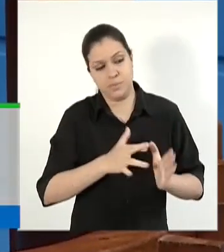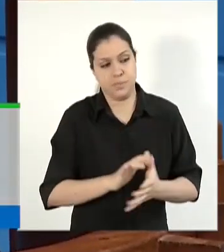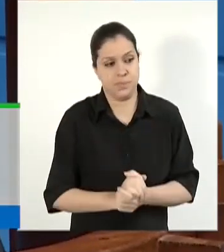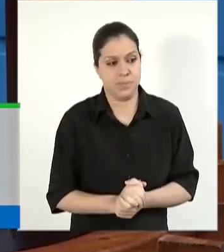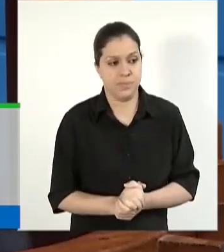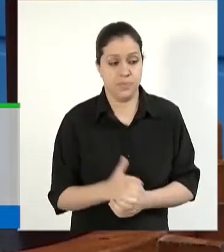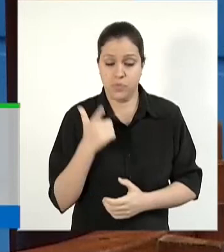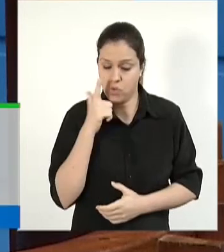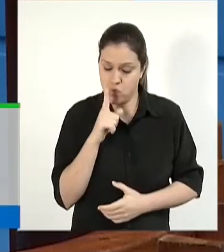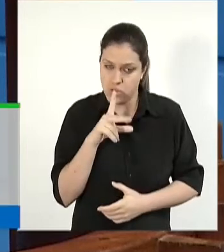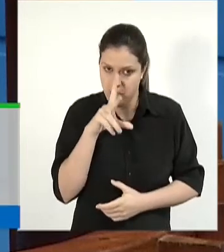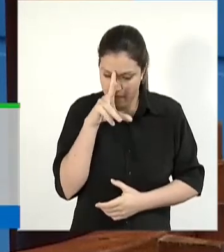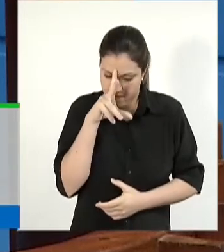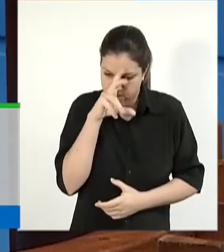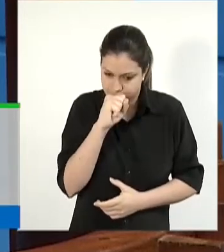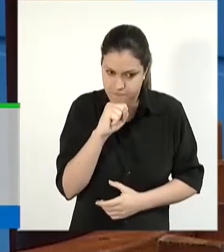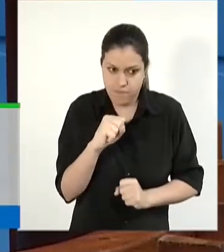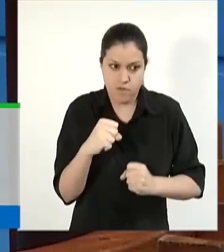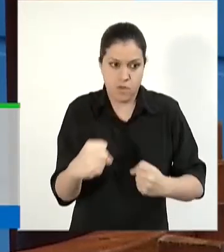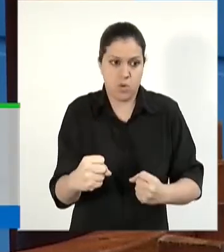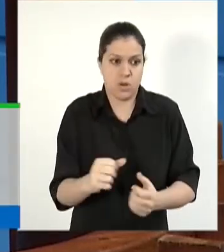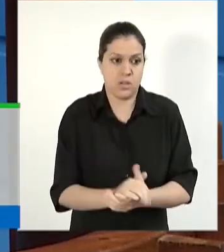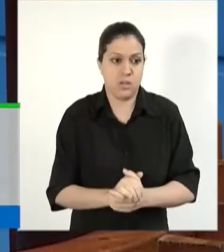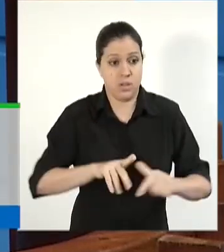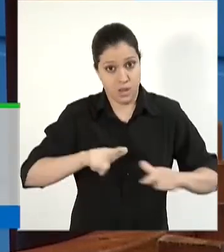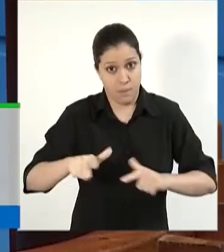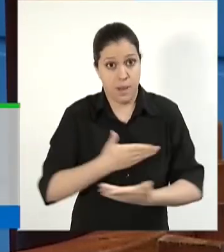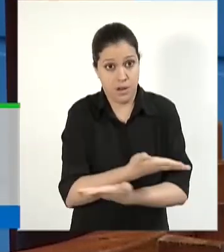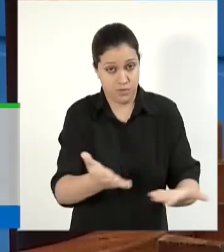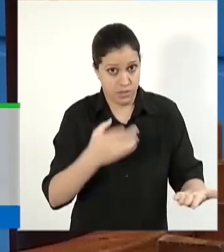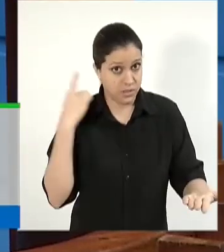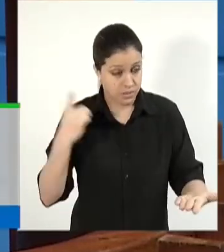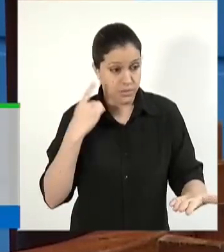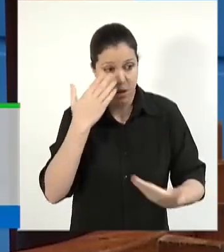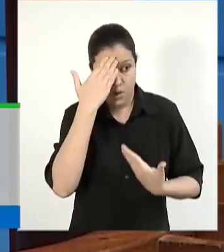de fortalecer a atuação de vossas excelências. Muito